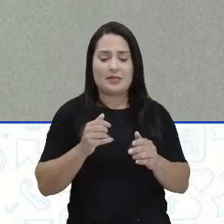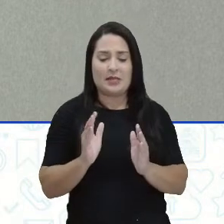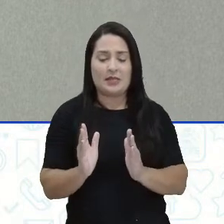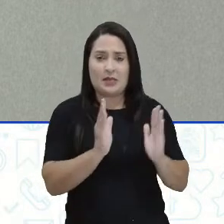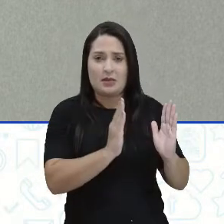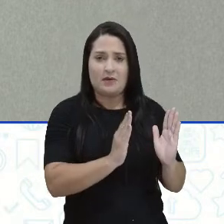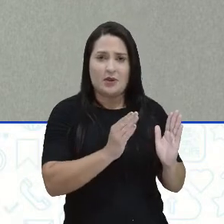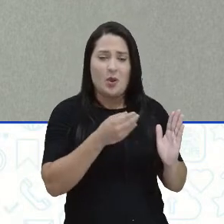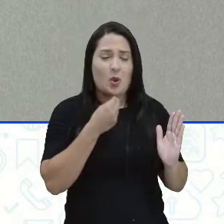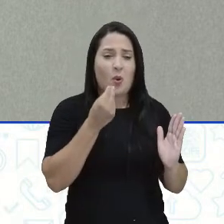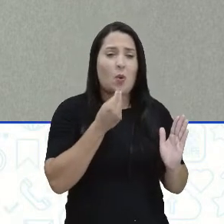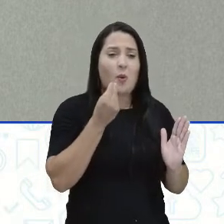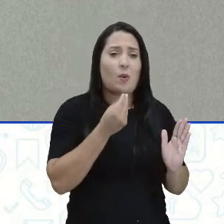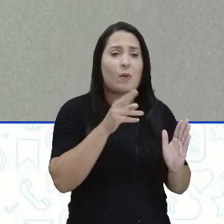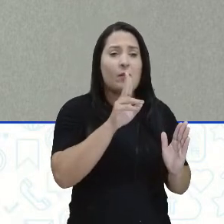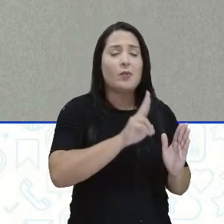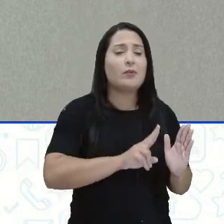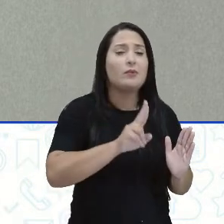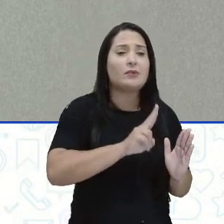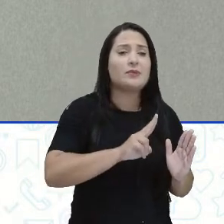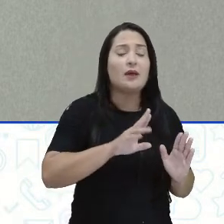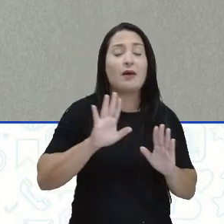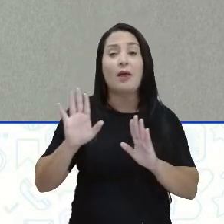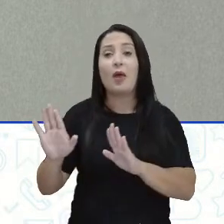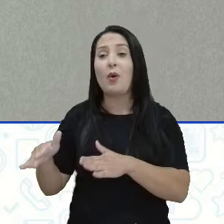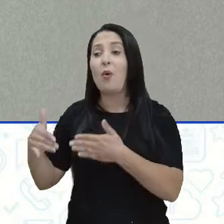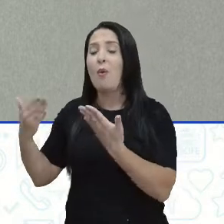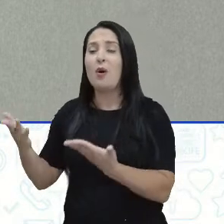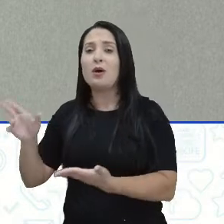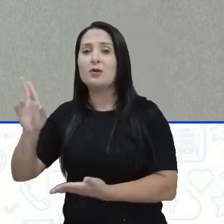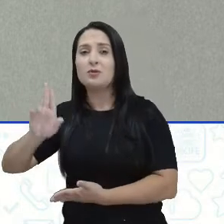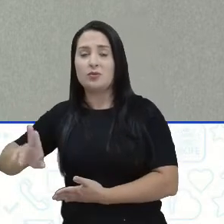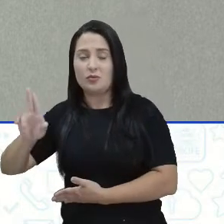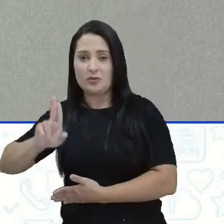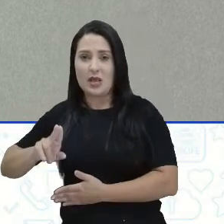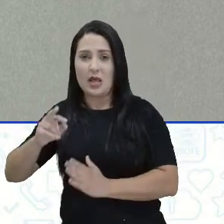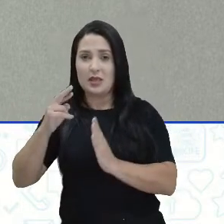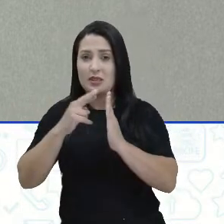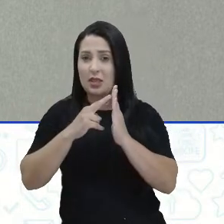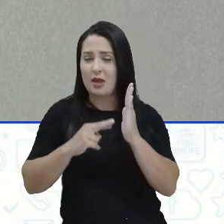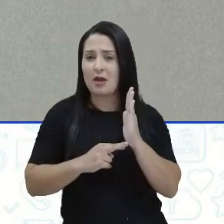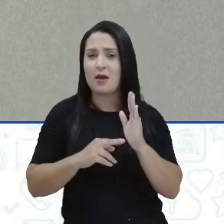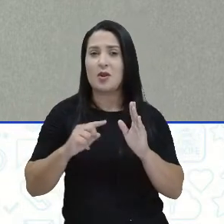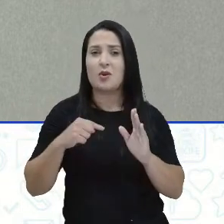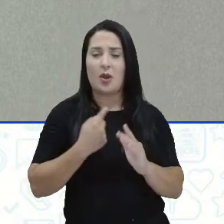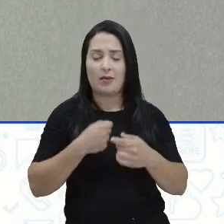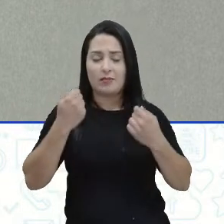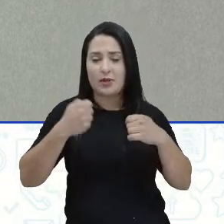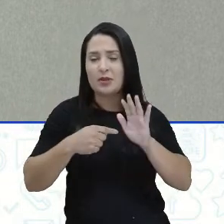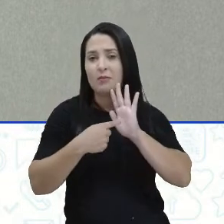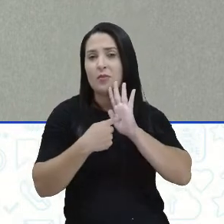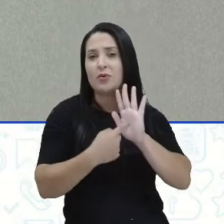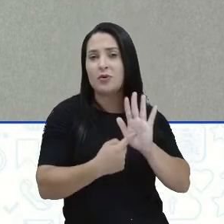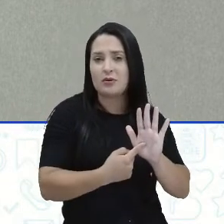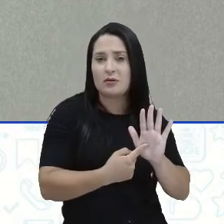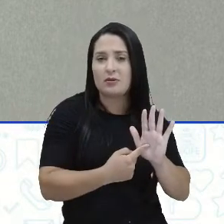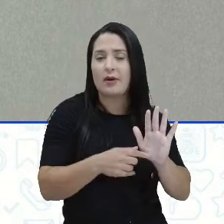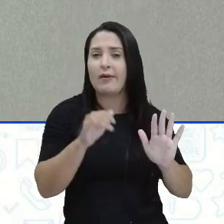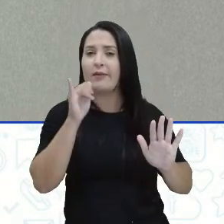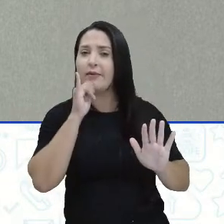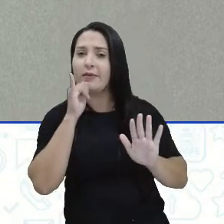bem tradicional, né? Mas aí, como se tratam de regras, às vezes a gente precisa mostrar uma regra, um exemplo, e eu